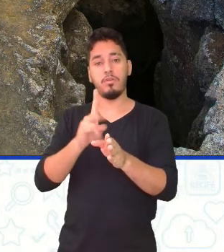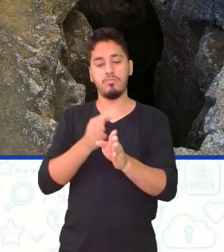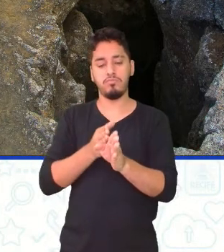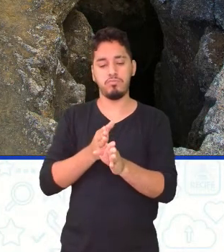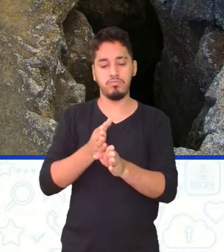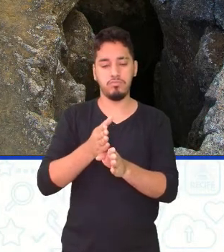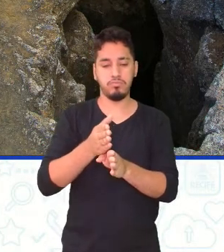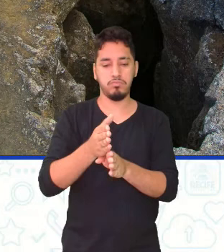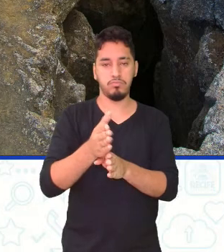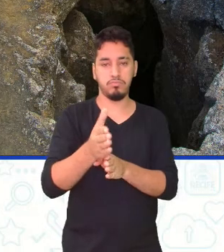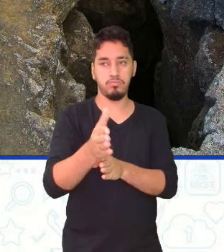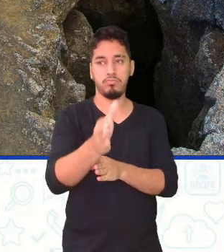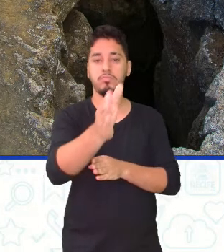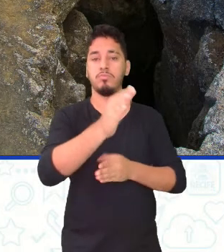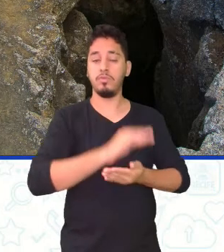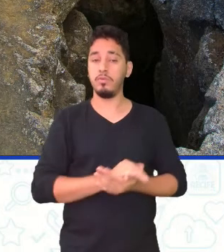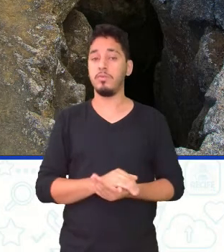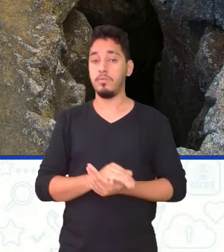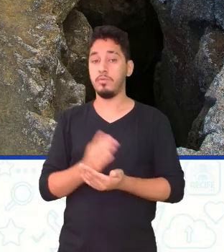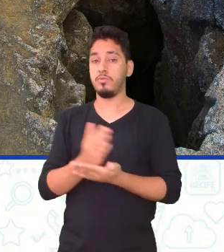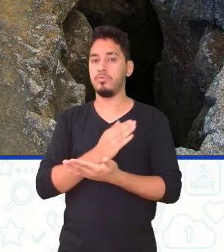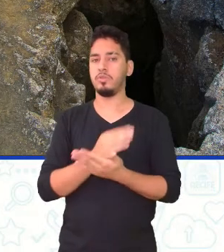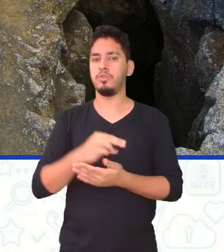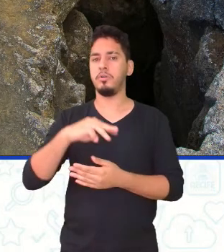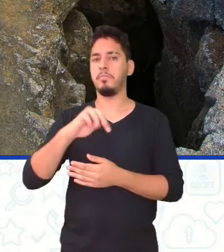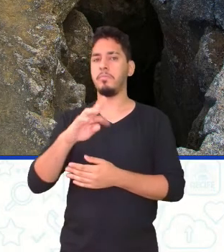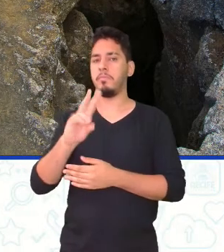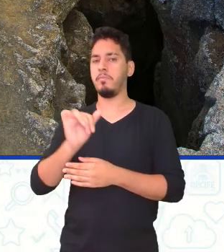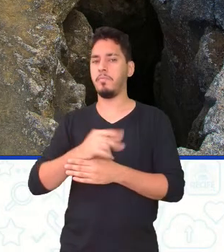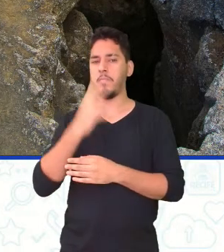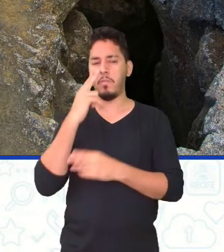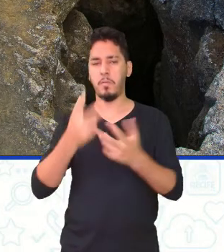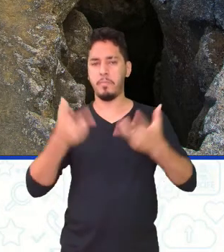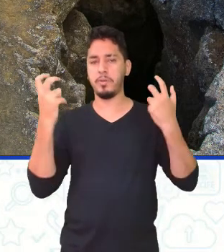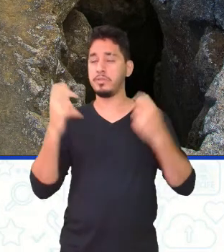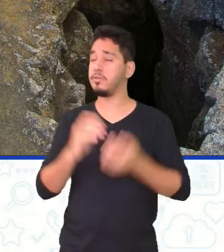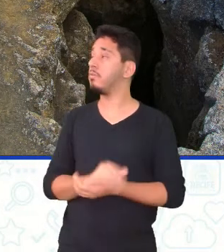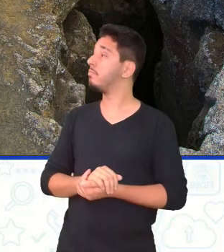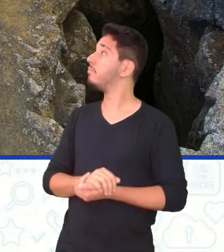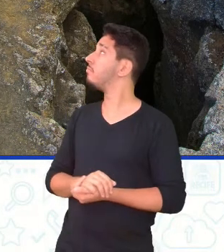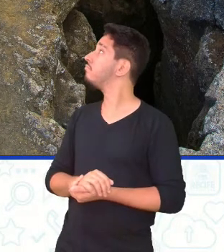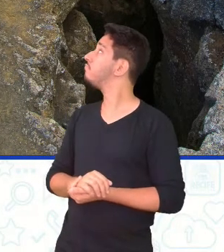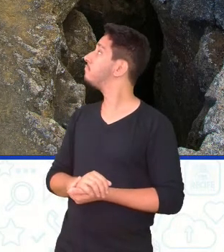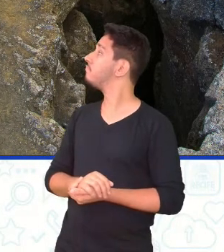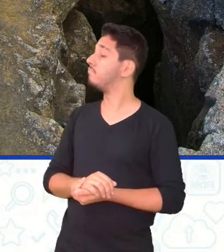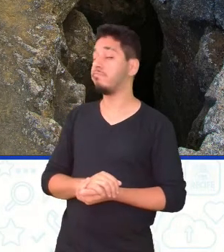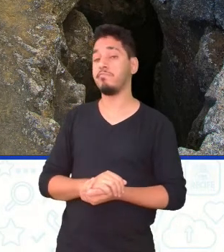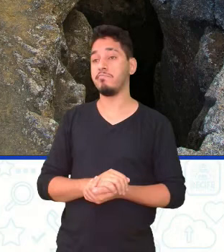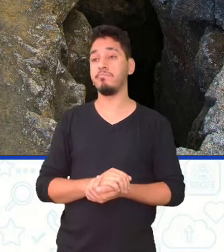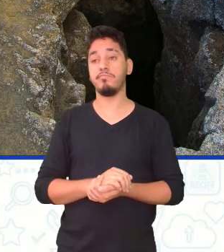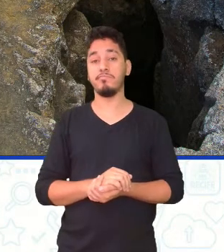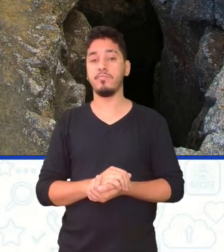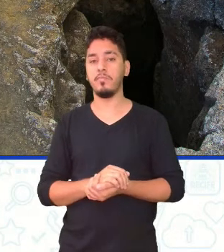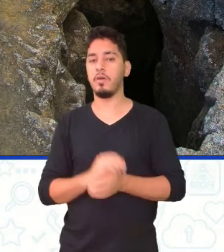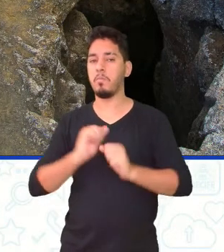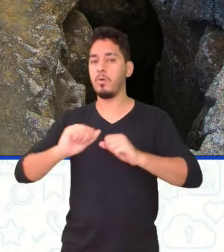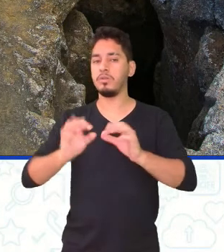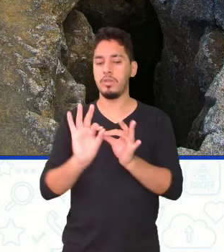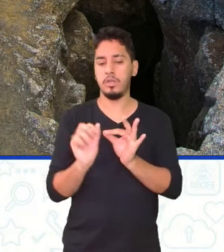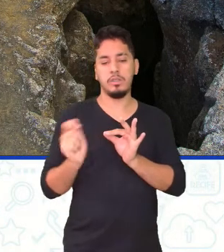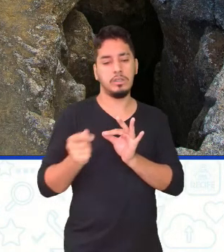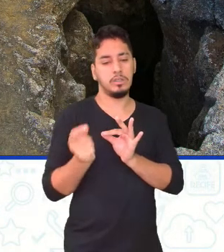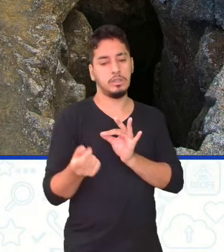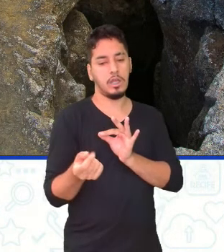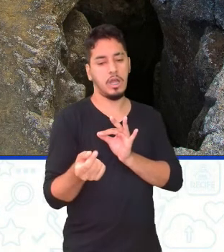a alguns metros, pelo menos, né? Que é o que dá pra gente ver na foto. Mas provavelmente pode atingir quilômetros e quilômetros,